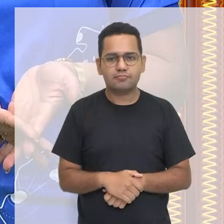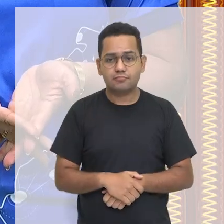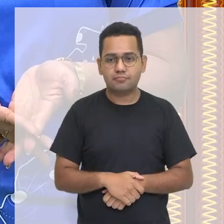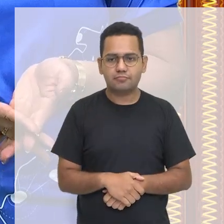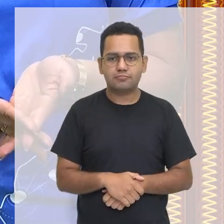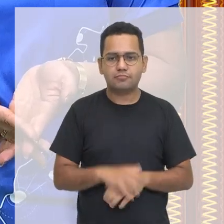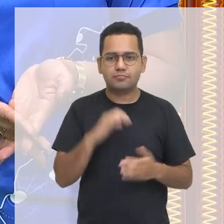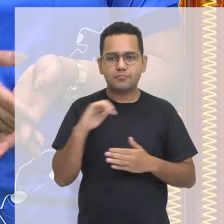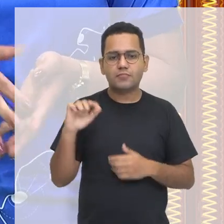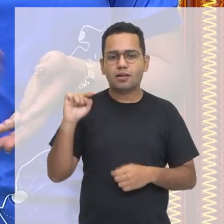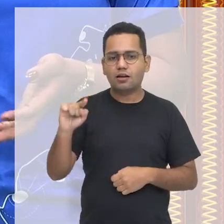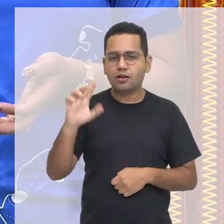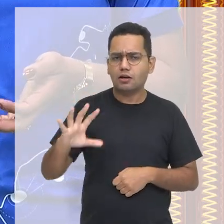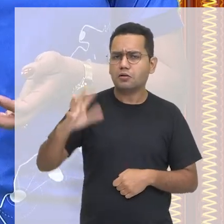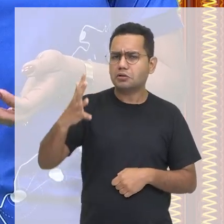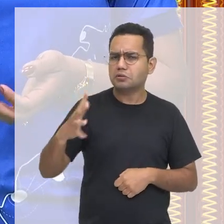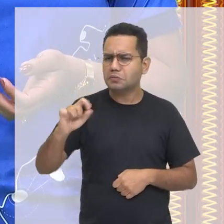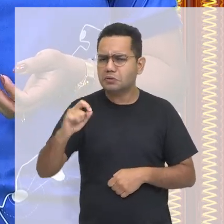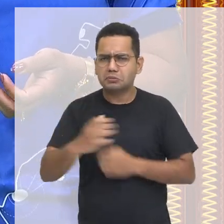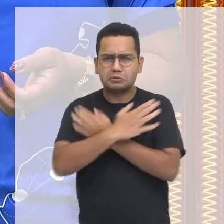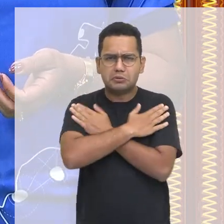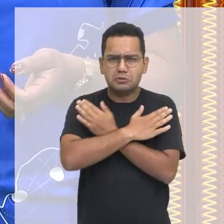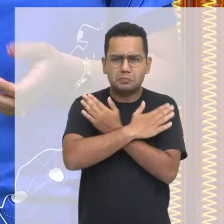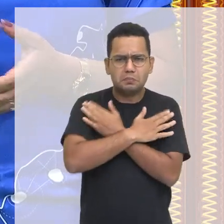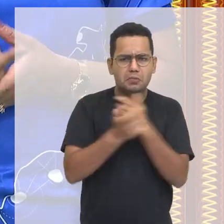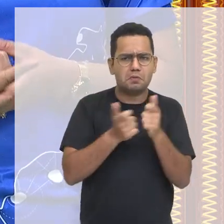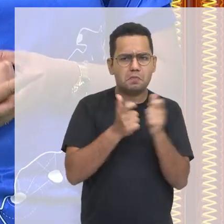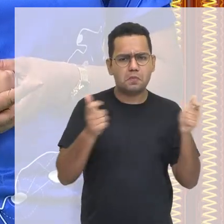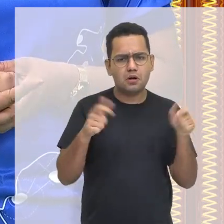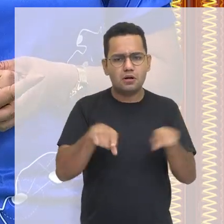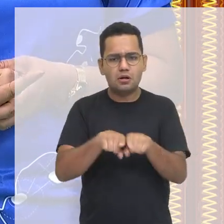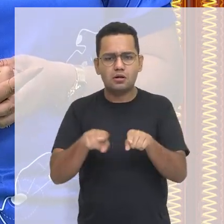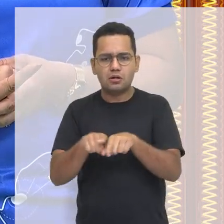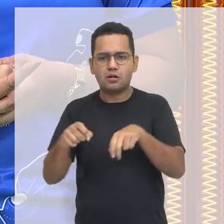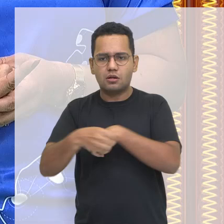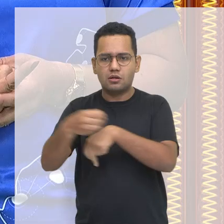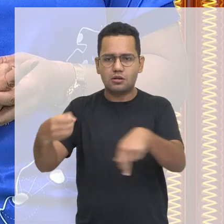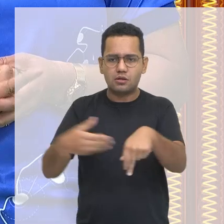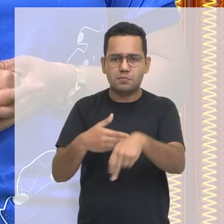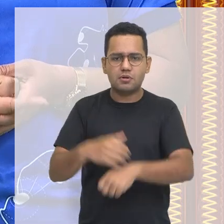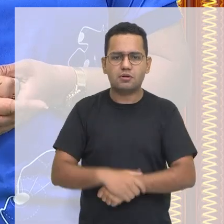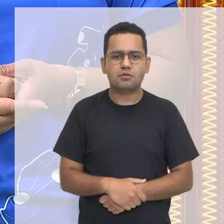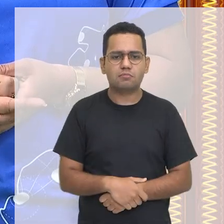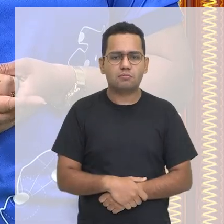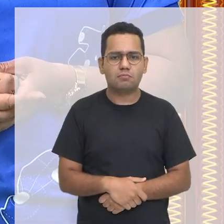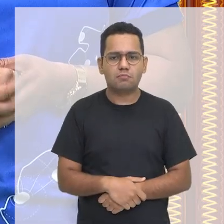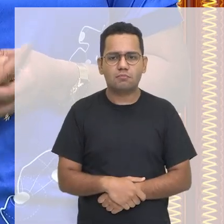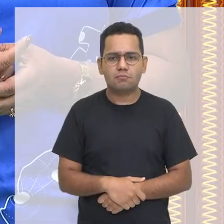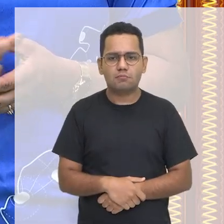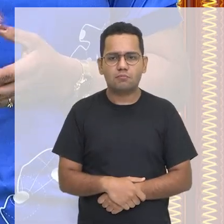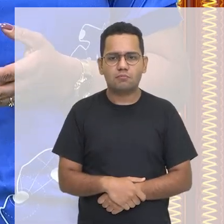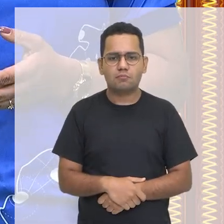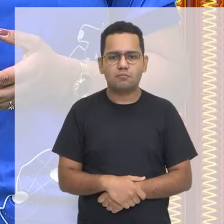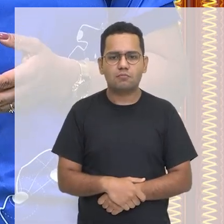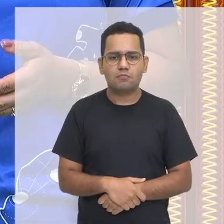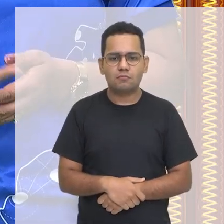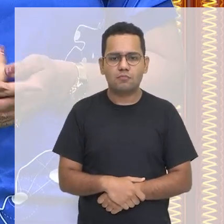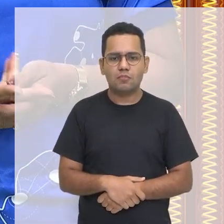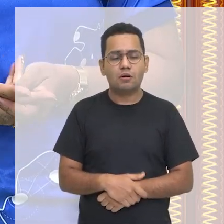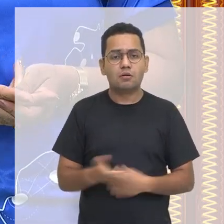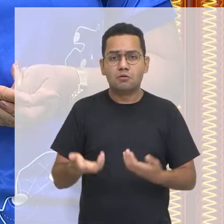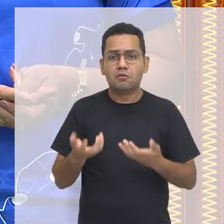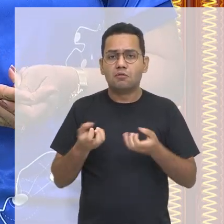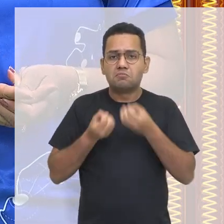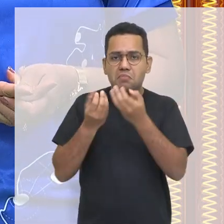causas da Primavera Árabe o desemprego, alto nível de corrupção por parte dos dirigentes da sociedade, falta